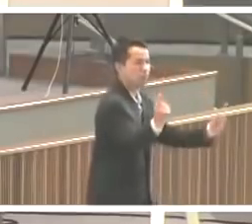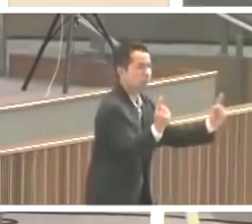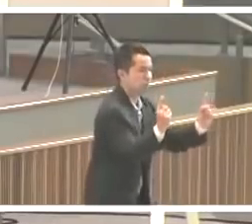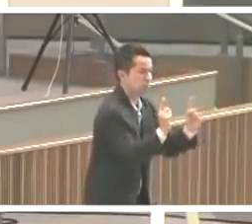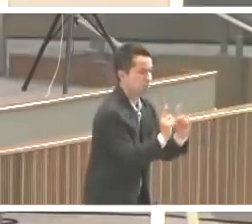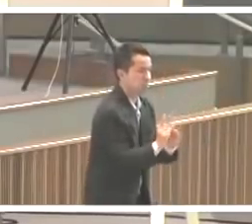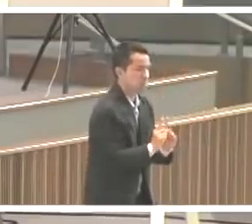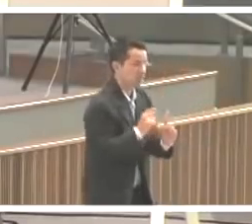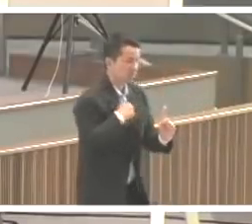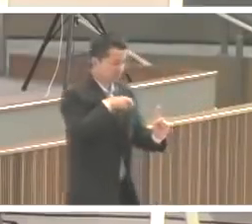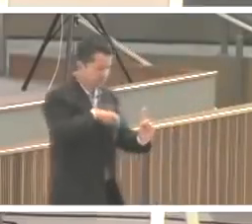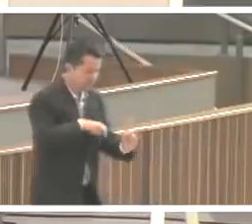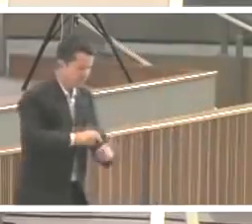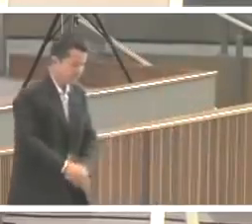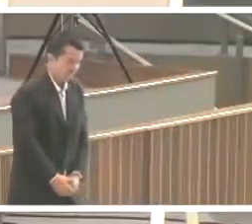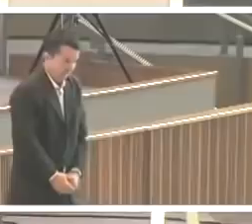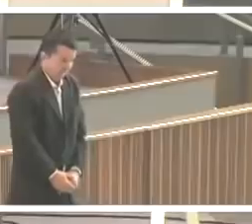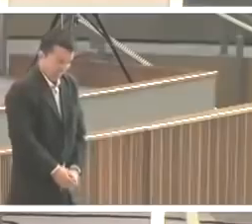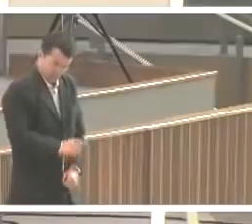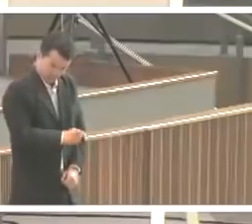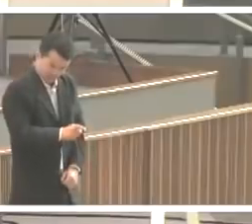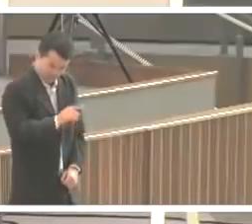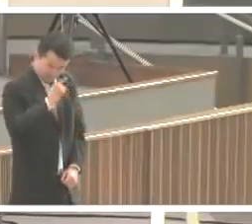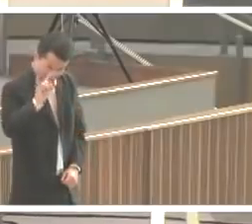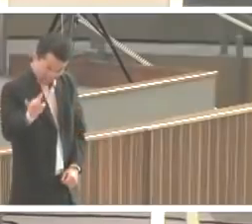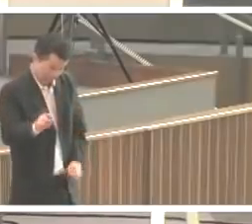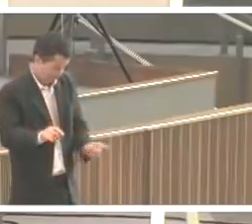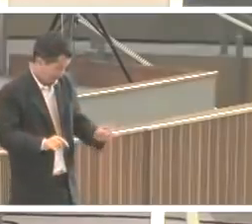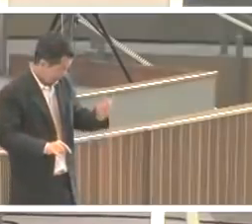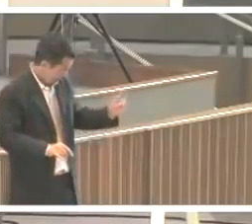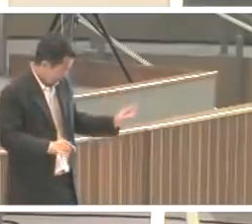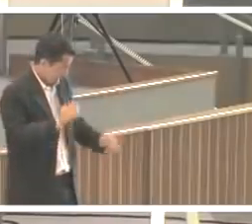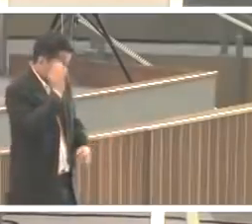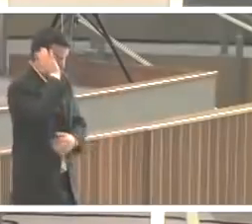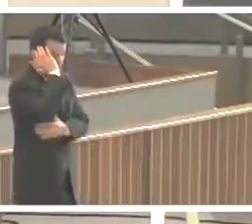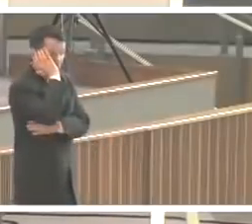tudo errado, tem que começar do jeito certo.